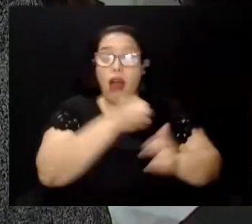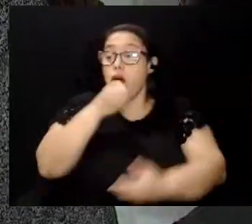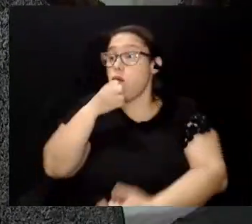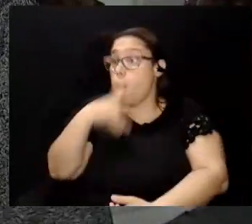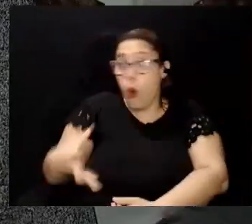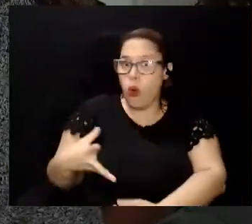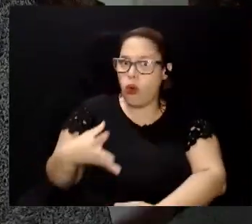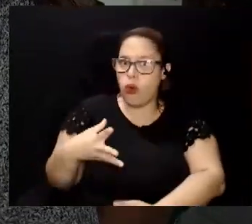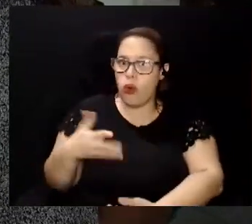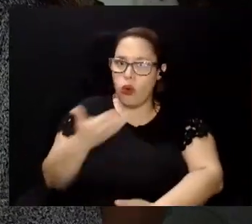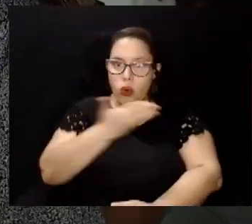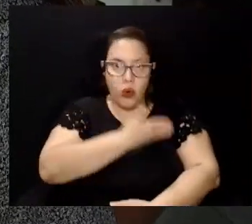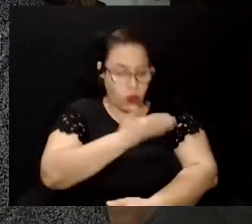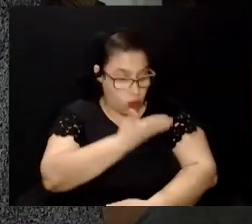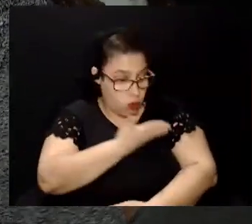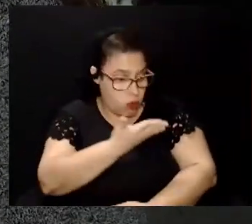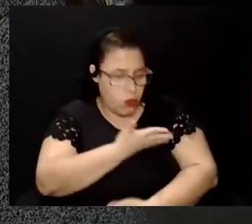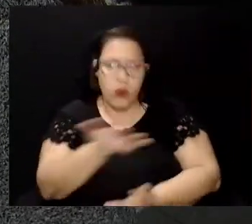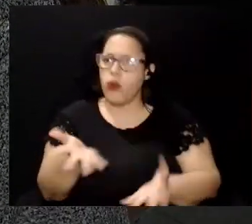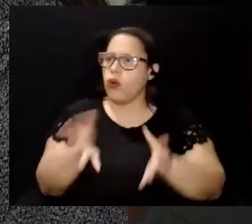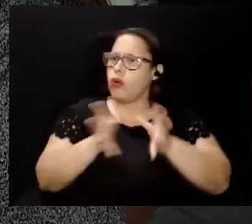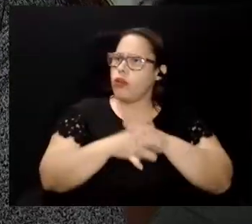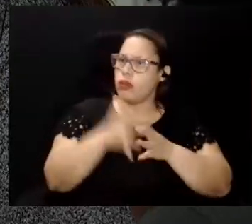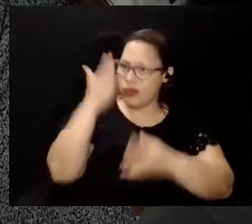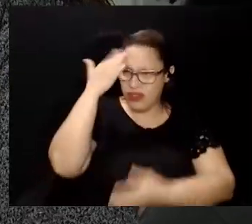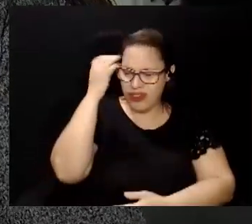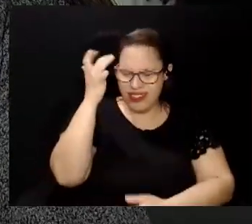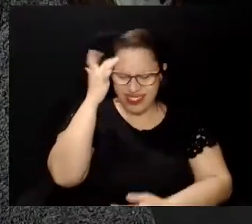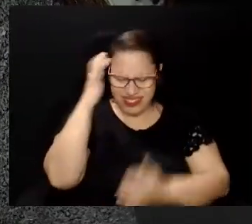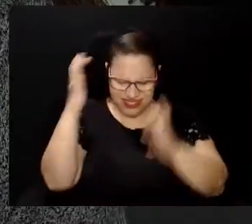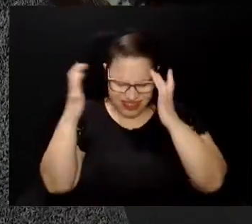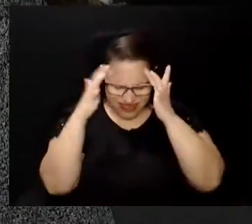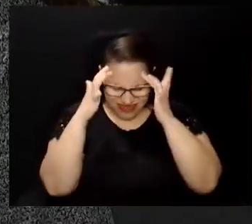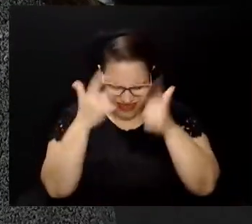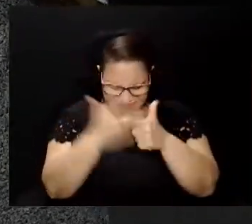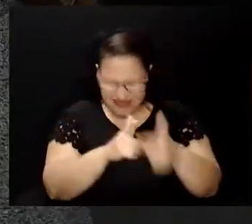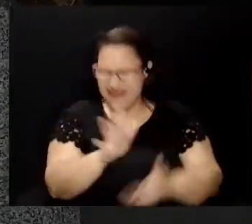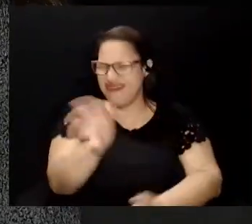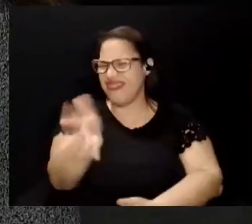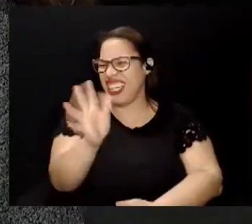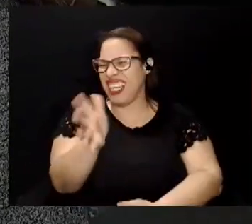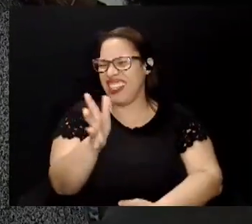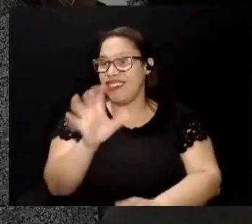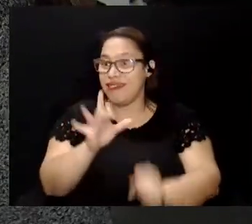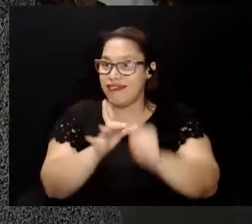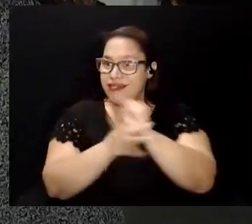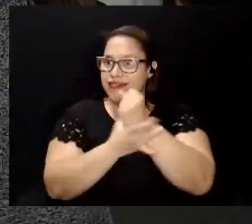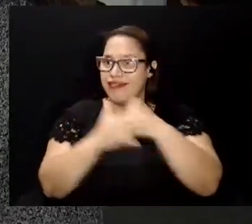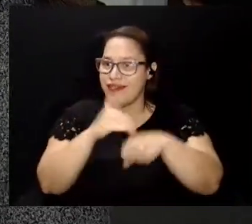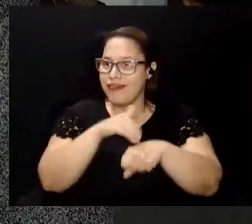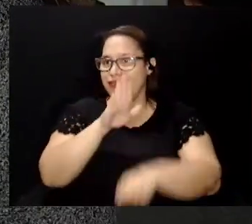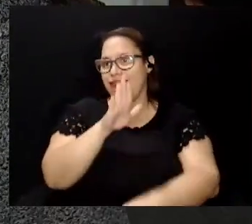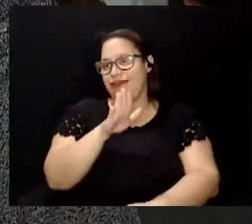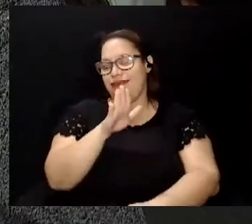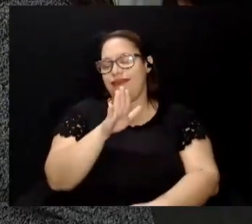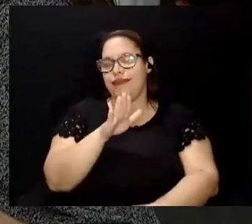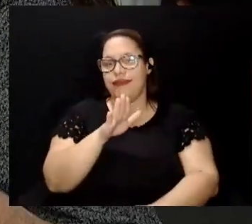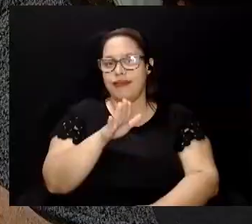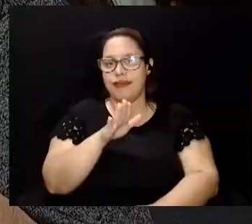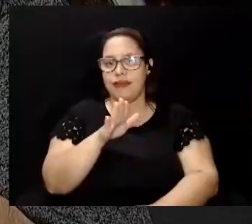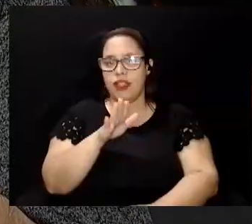né, um tempo de amizade, um tempo, sei lá, sem pensar em problema, né. Então é para garantir mais